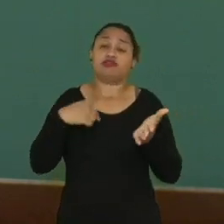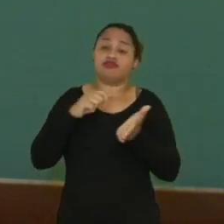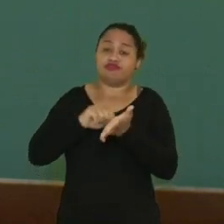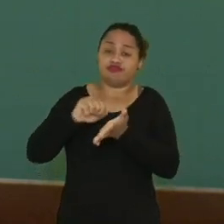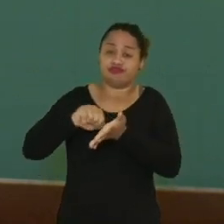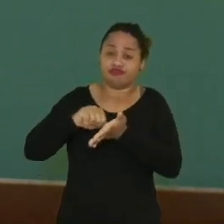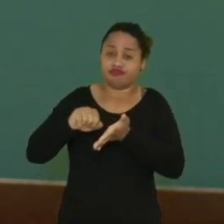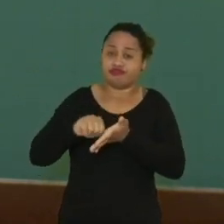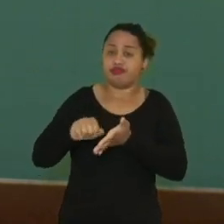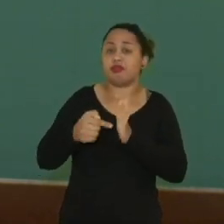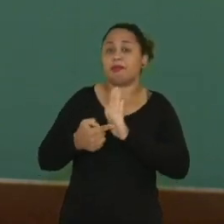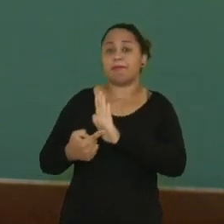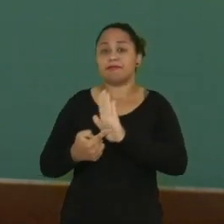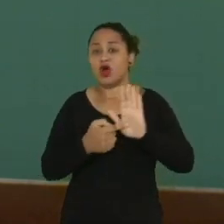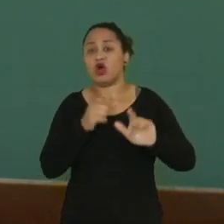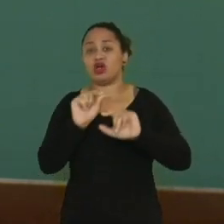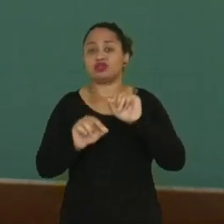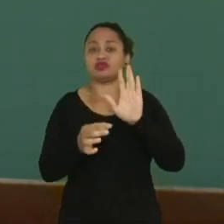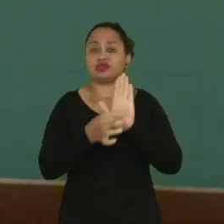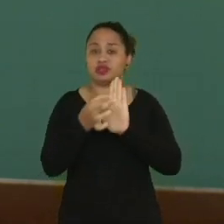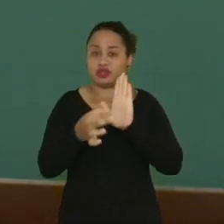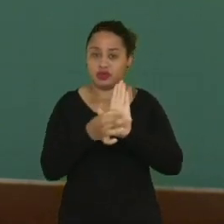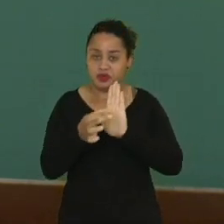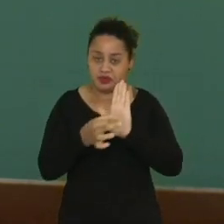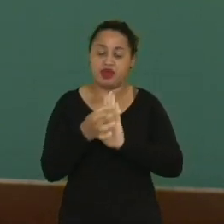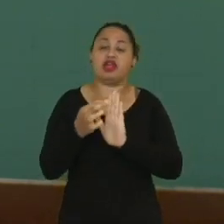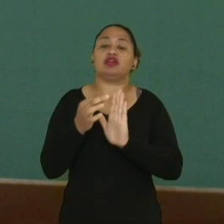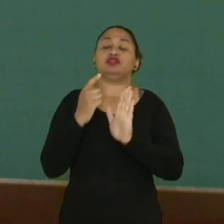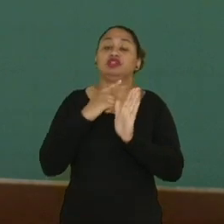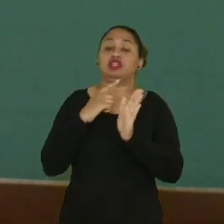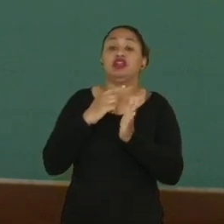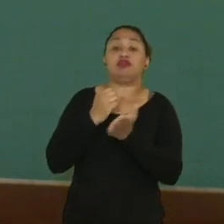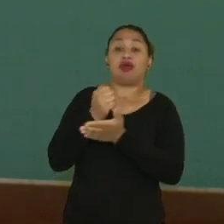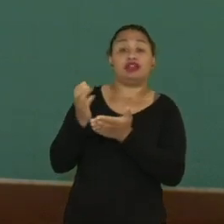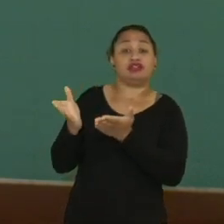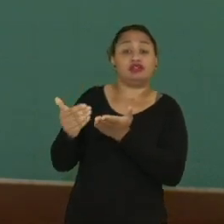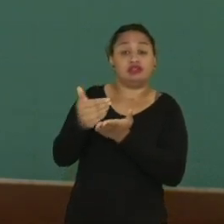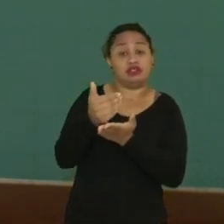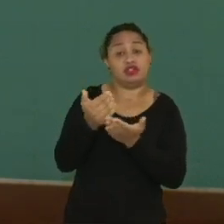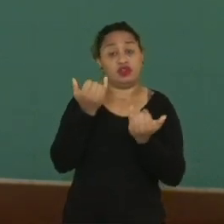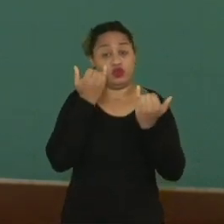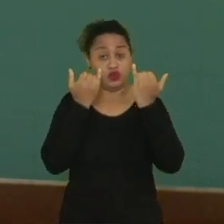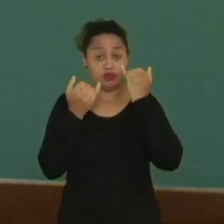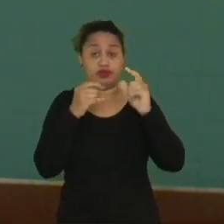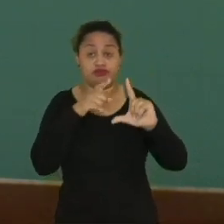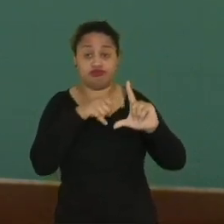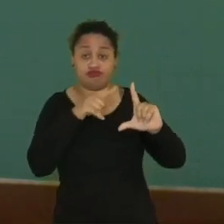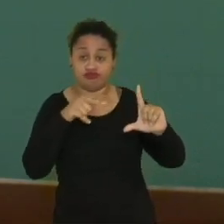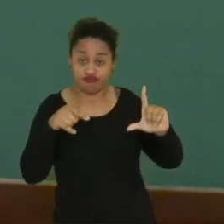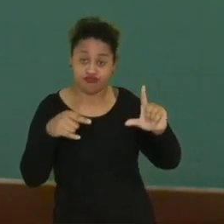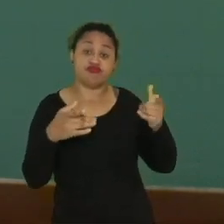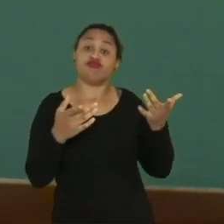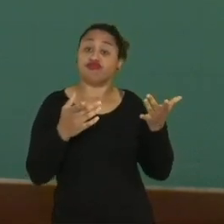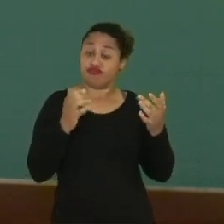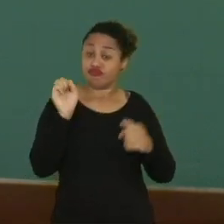justamente apresentar argumentos sustentados por dados estatísticos, como te